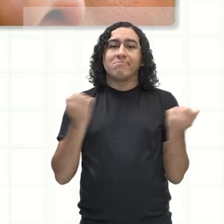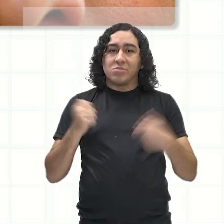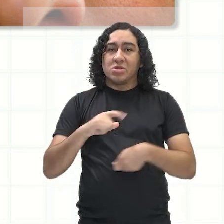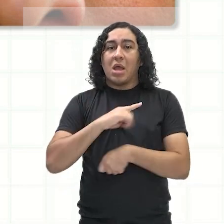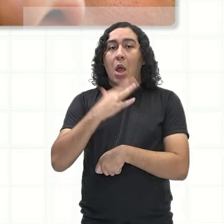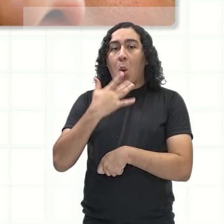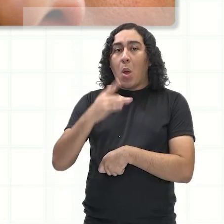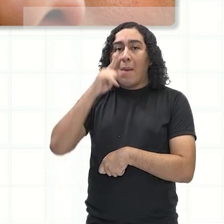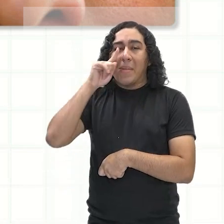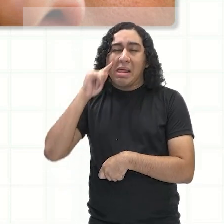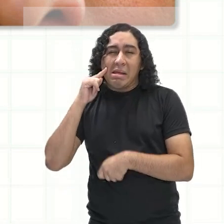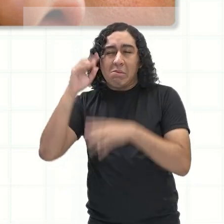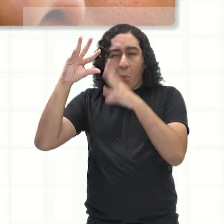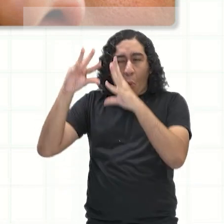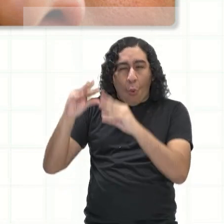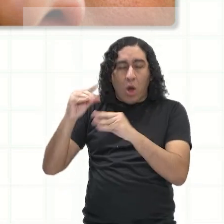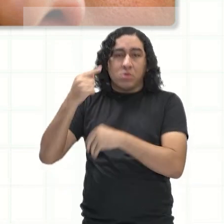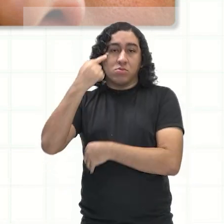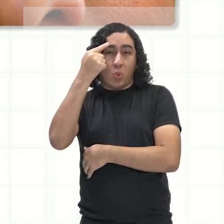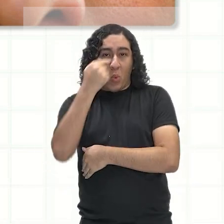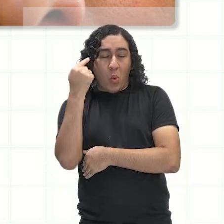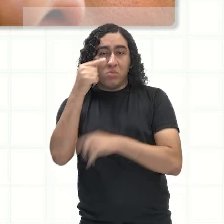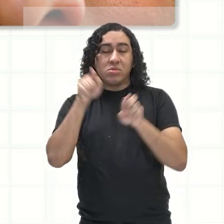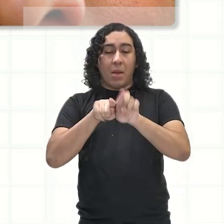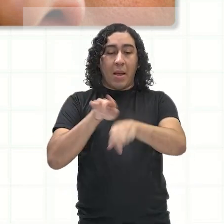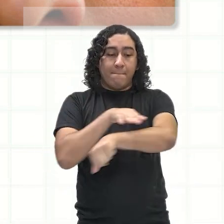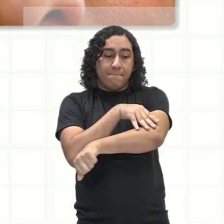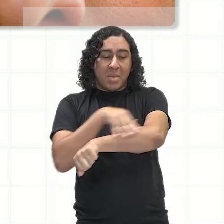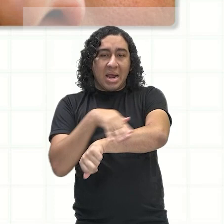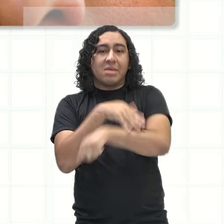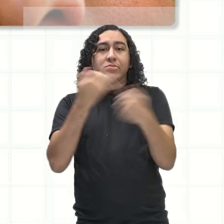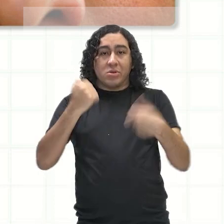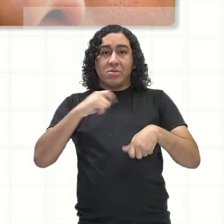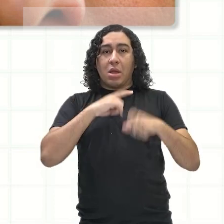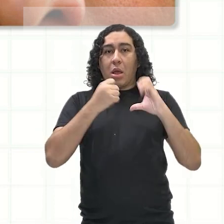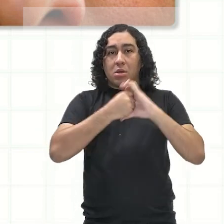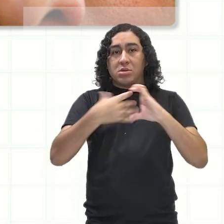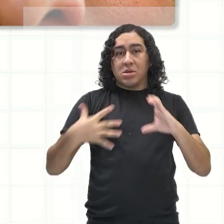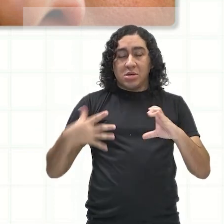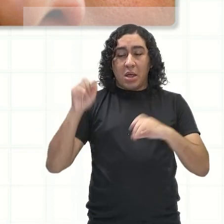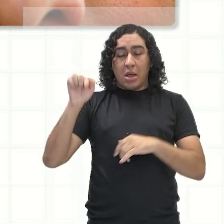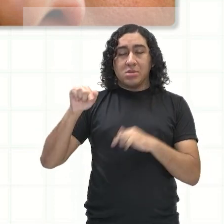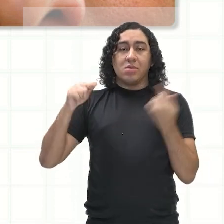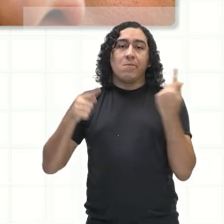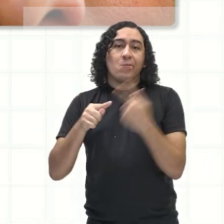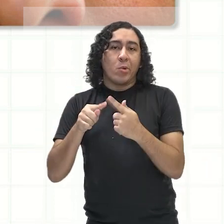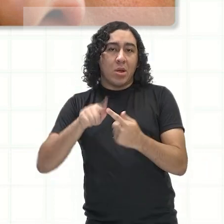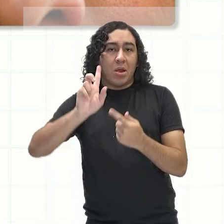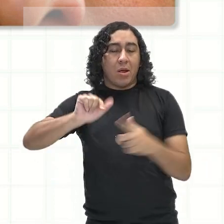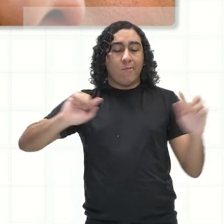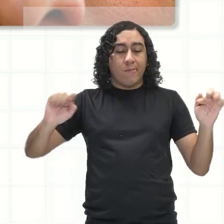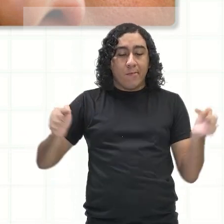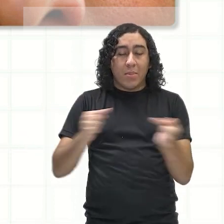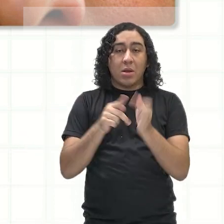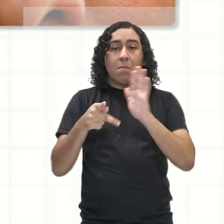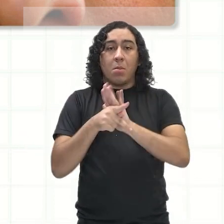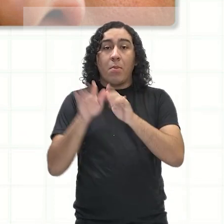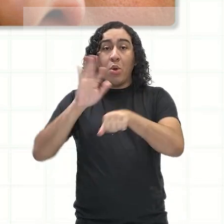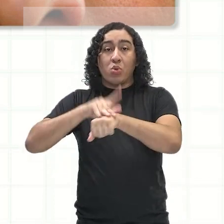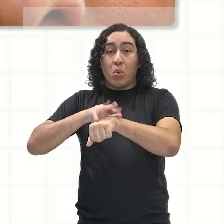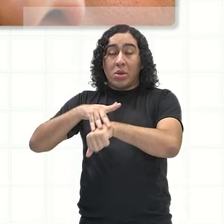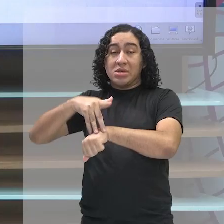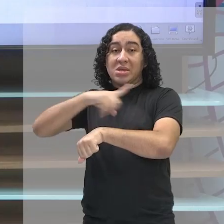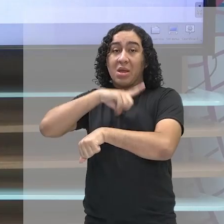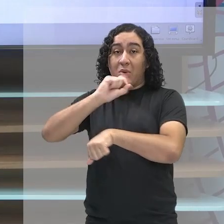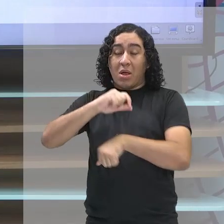cor mais amarelada. E também a pele, né? Pode ficar com essa característica, justamente por se tratar aí de uma doença que vai